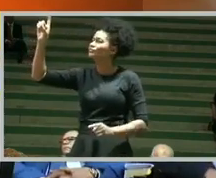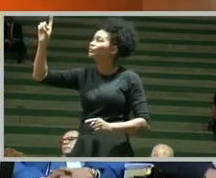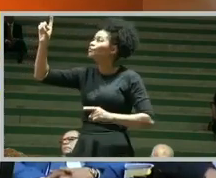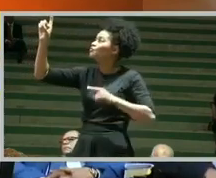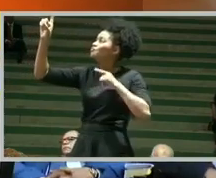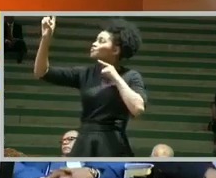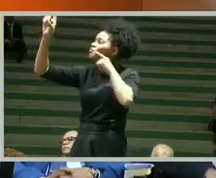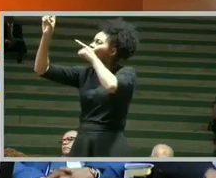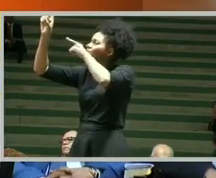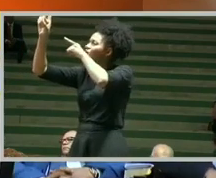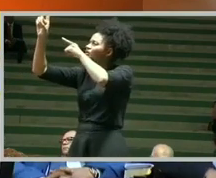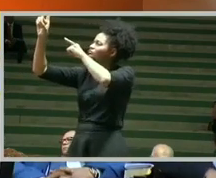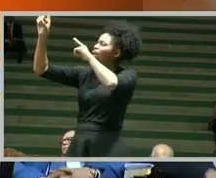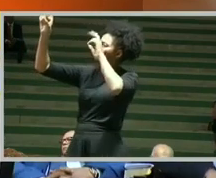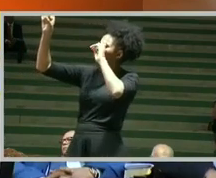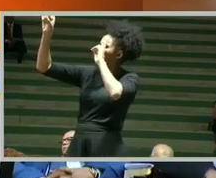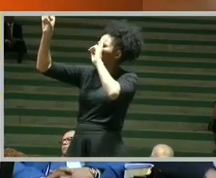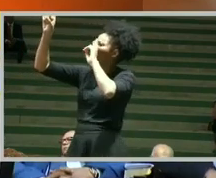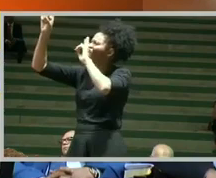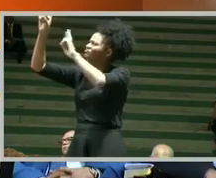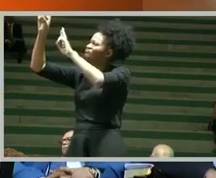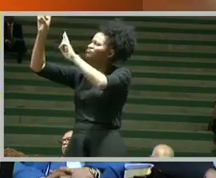o Senhor